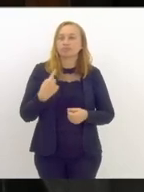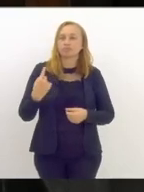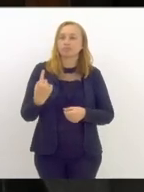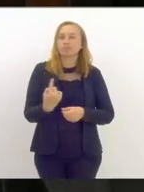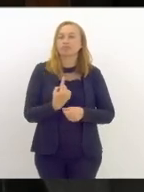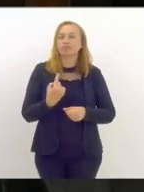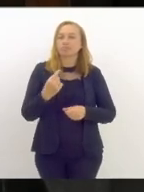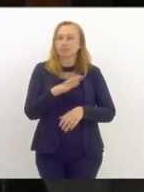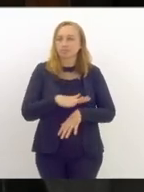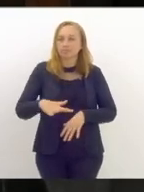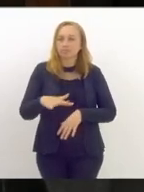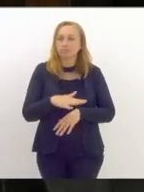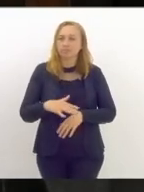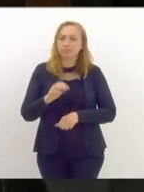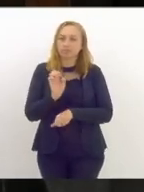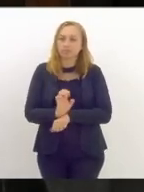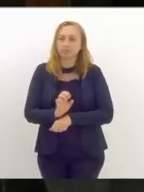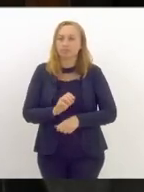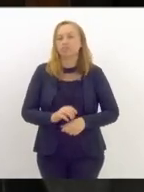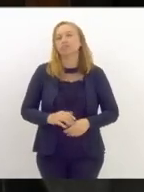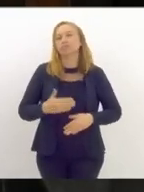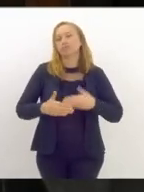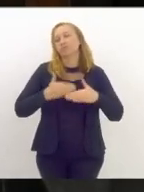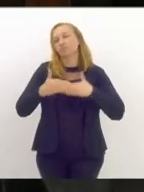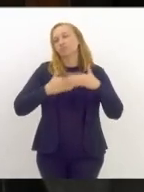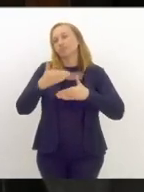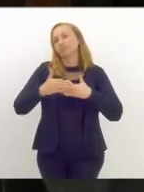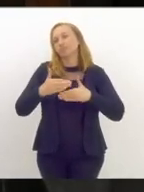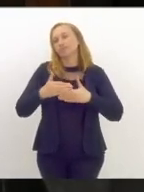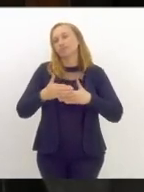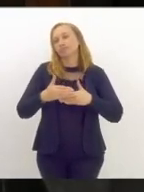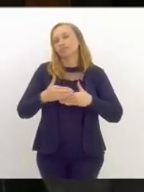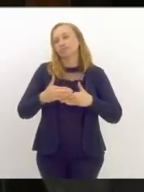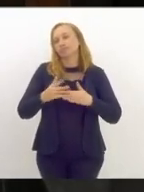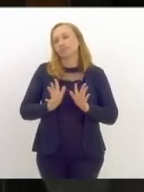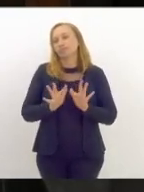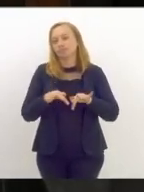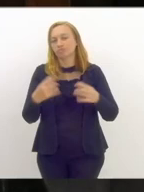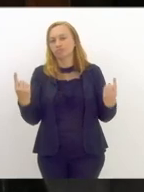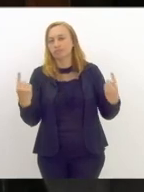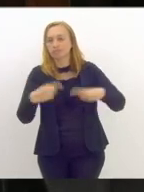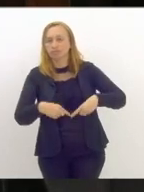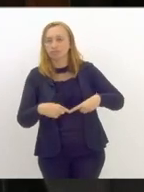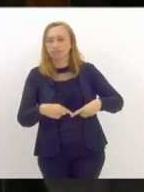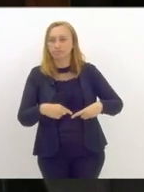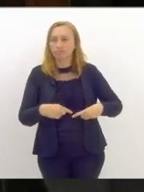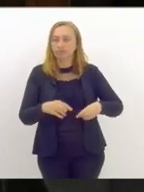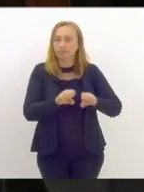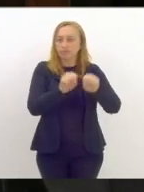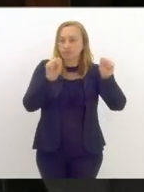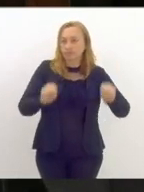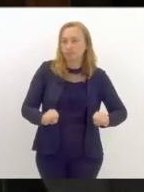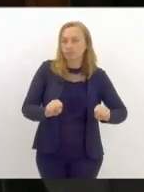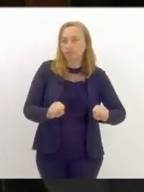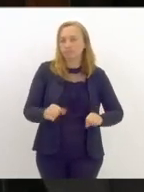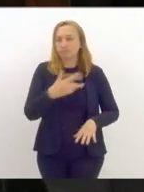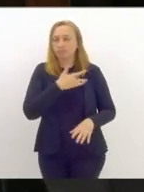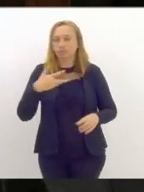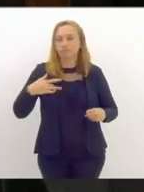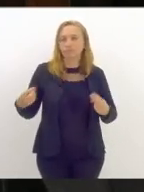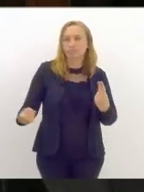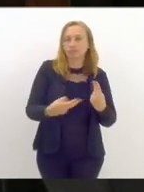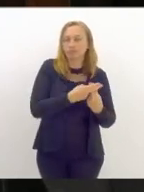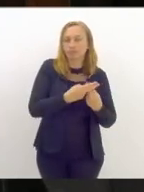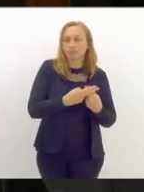estaduais. Esses avanços, entretanto, eles estão longe de colocar fim ao desafio de implantar um sistema de saúde público e universal